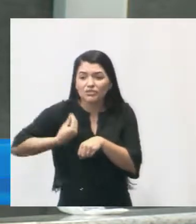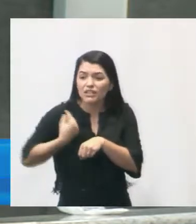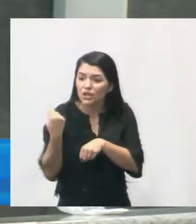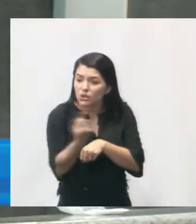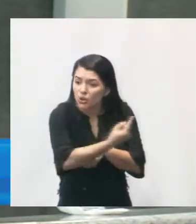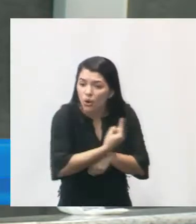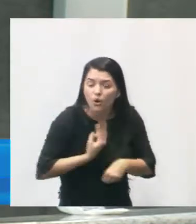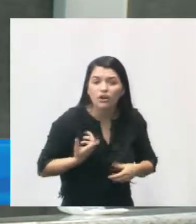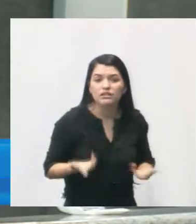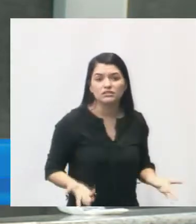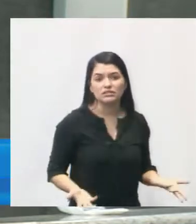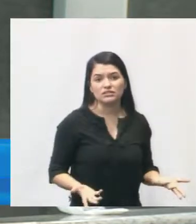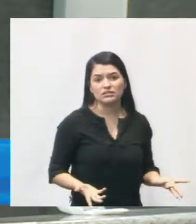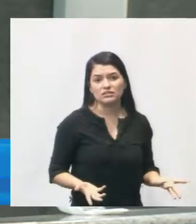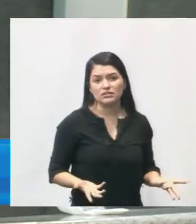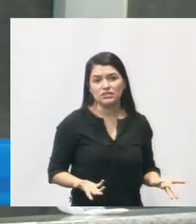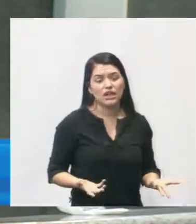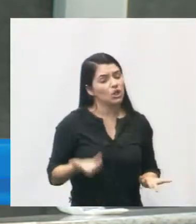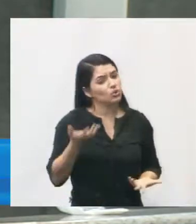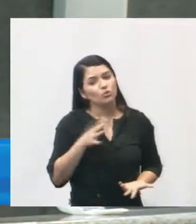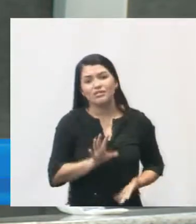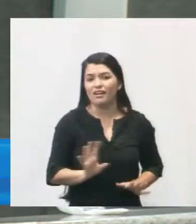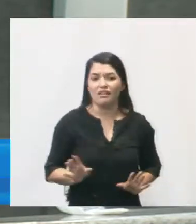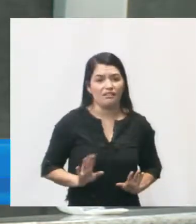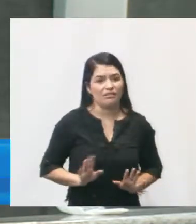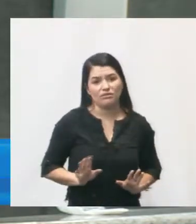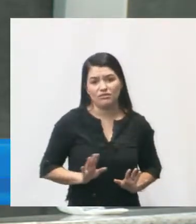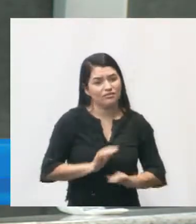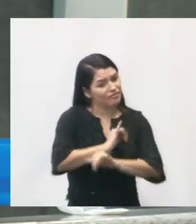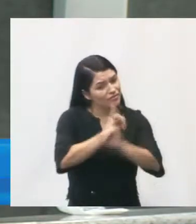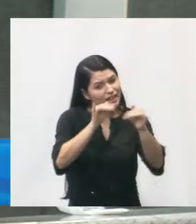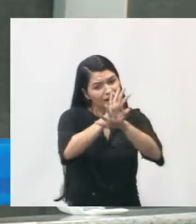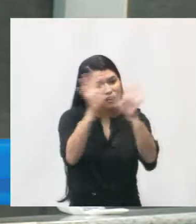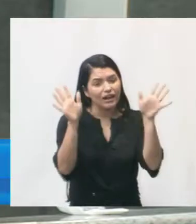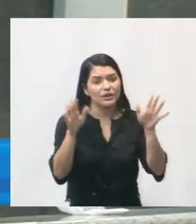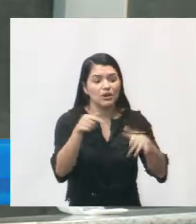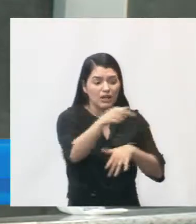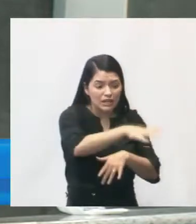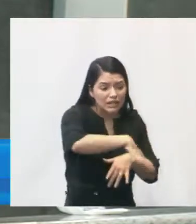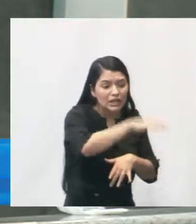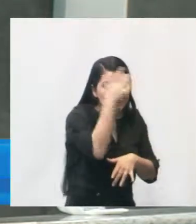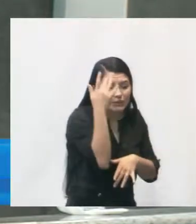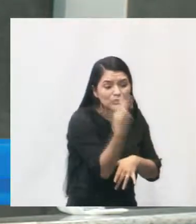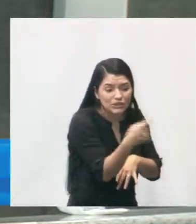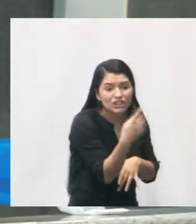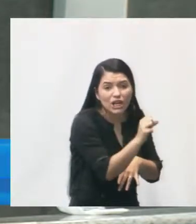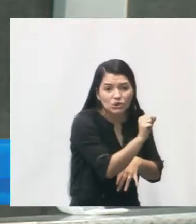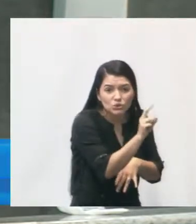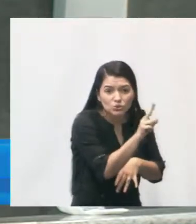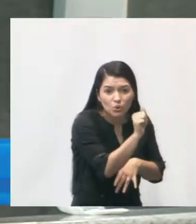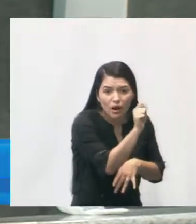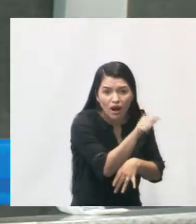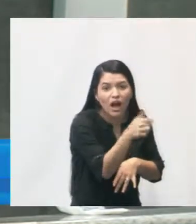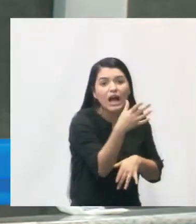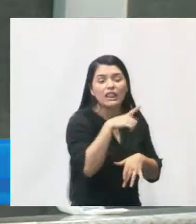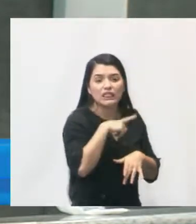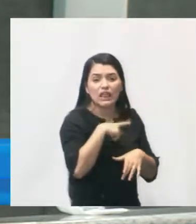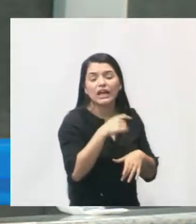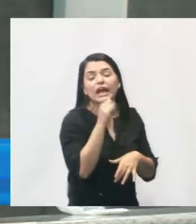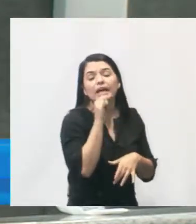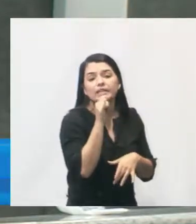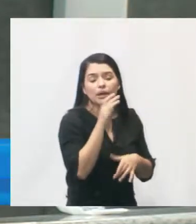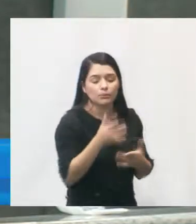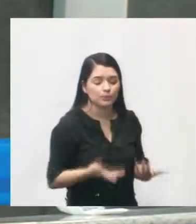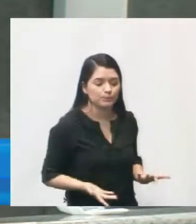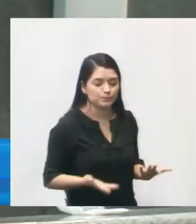Quero deixar claro que não é isso que nós queremos. A comunidade em Enseada do Suá tem, no seu interior, por exemplo, na área